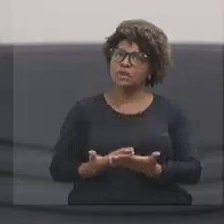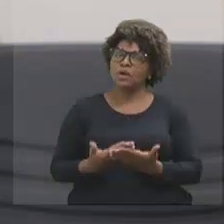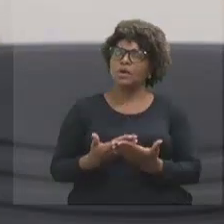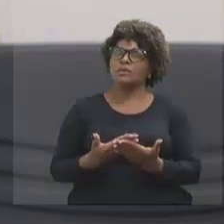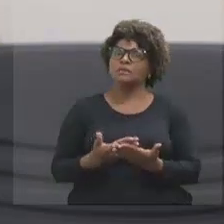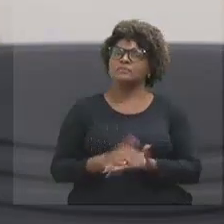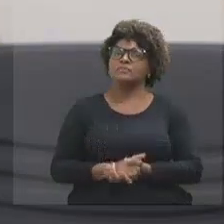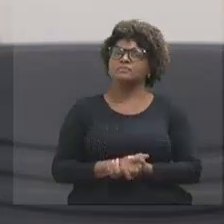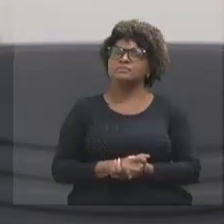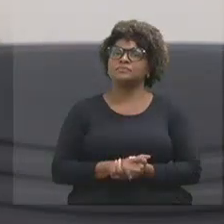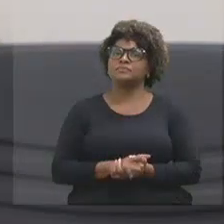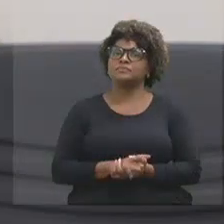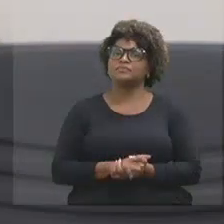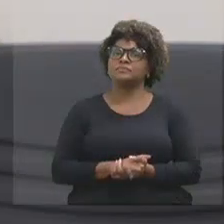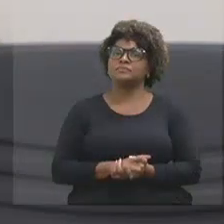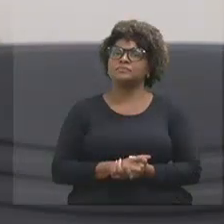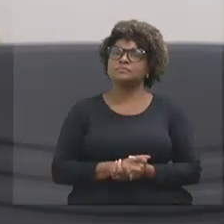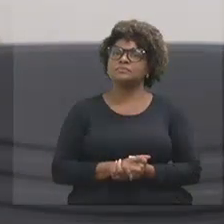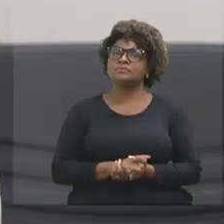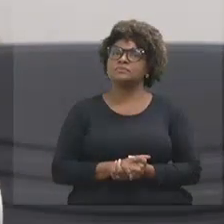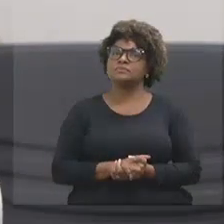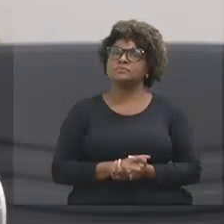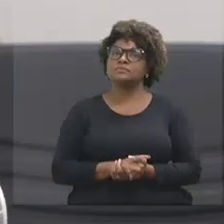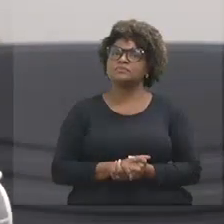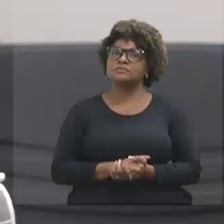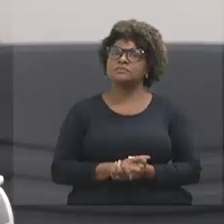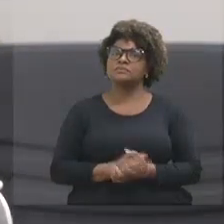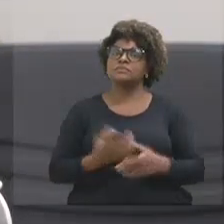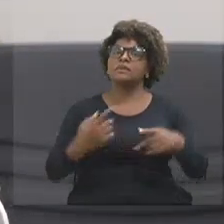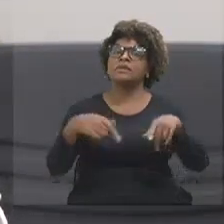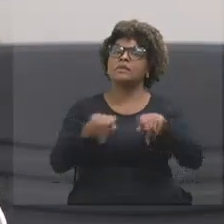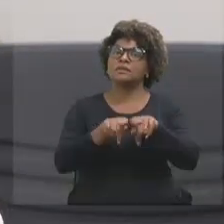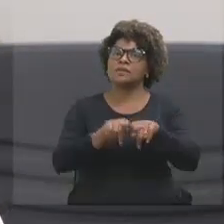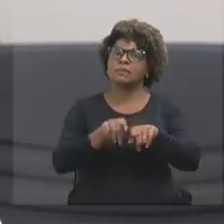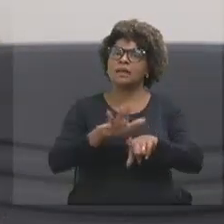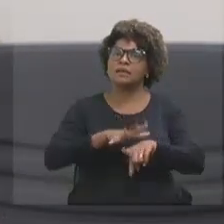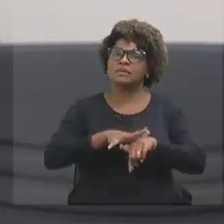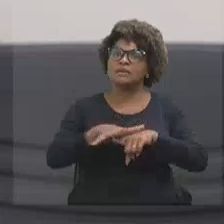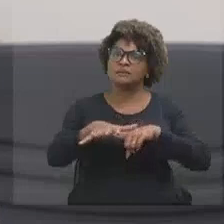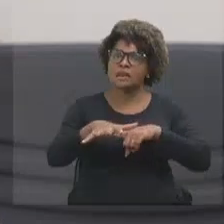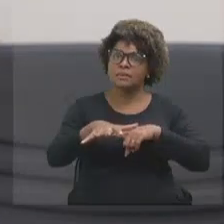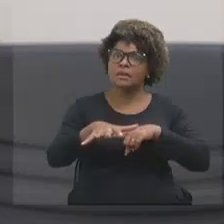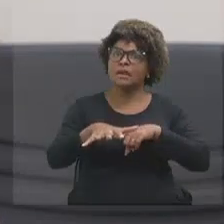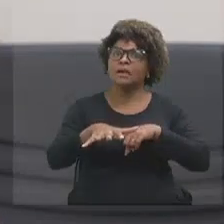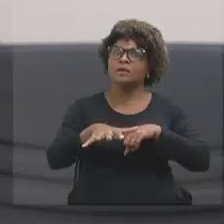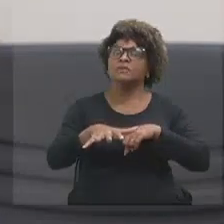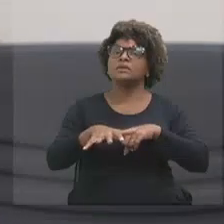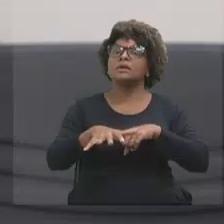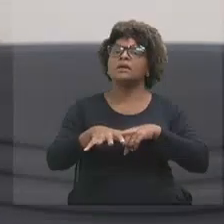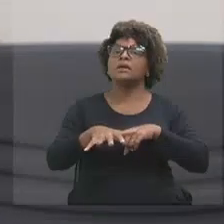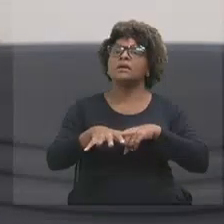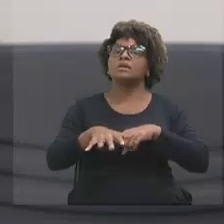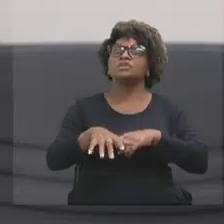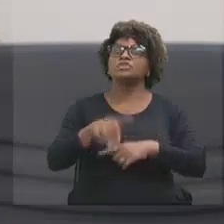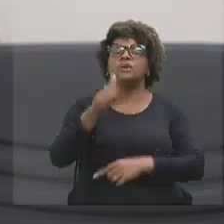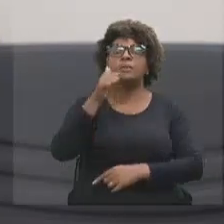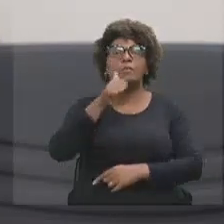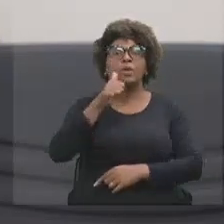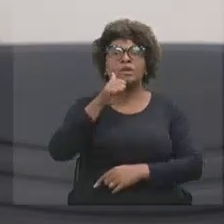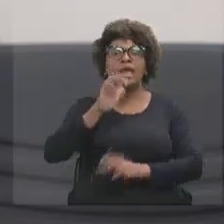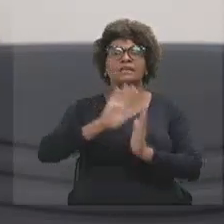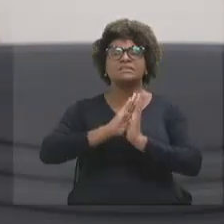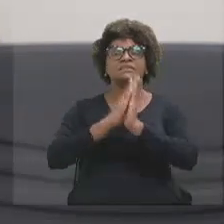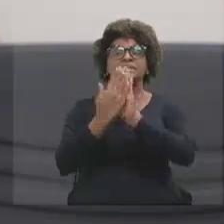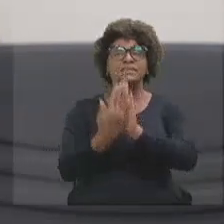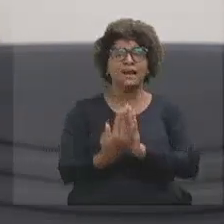E aí nós temos demanda de humanização das mulheres trans que estão dentro do sistema prisional isso não